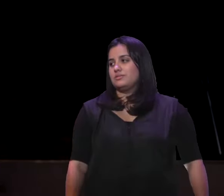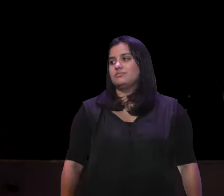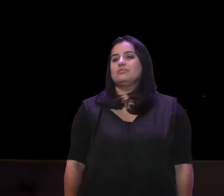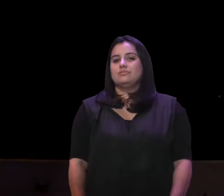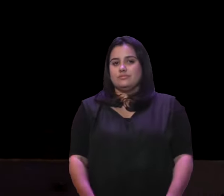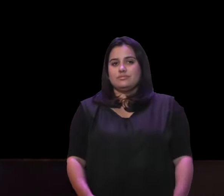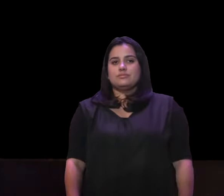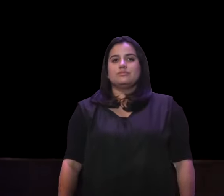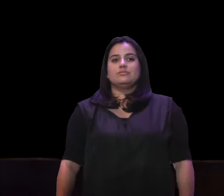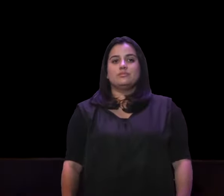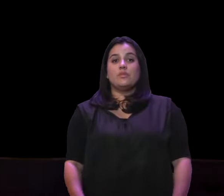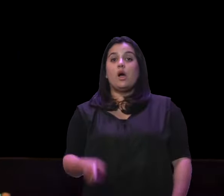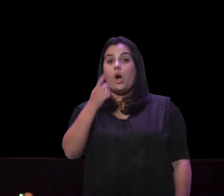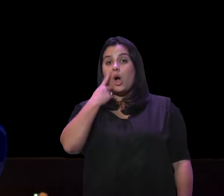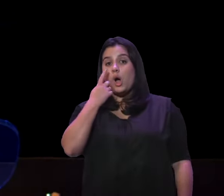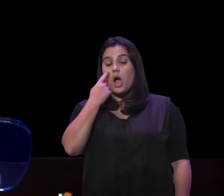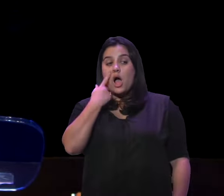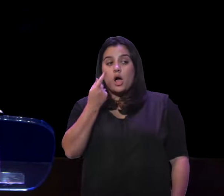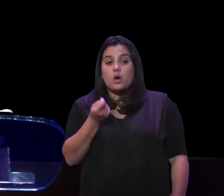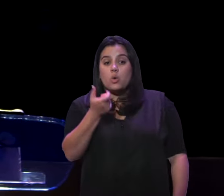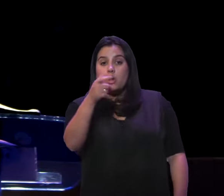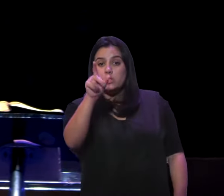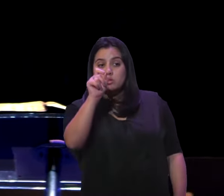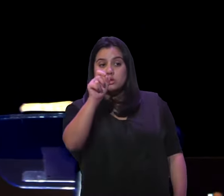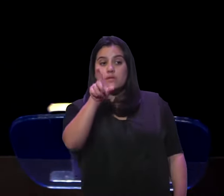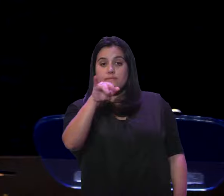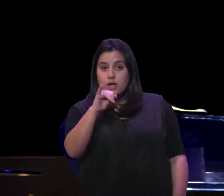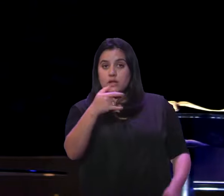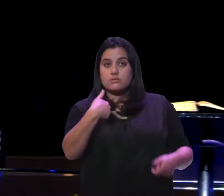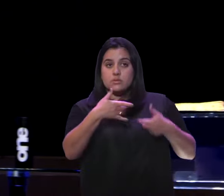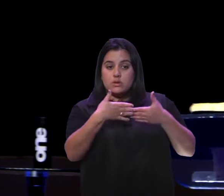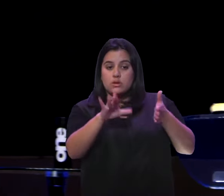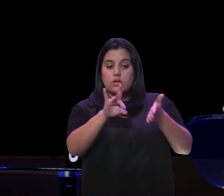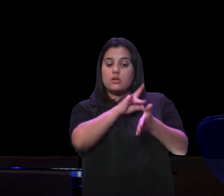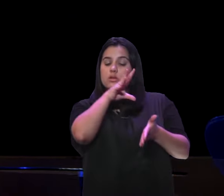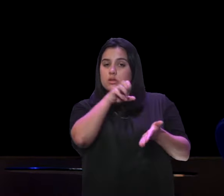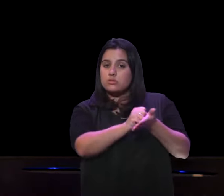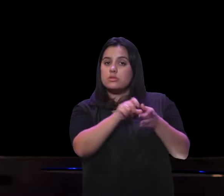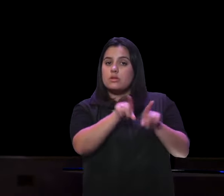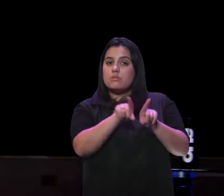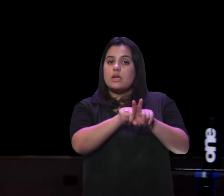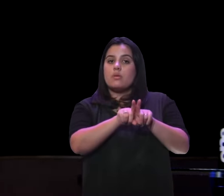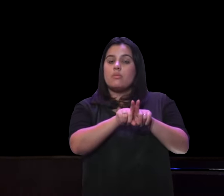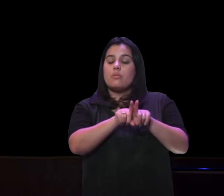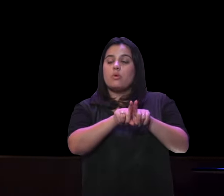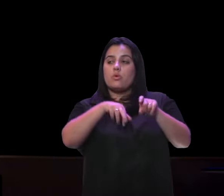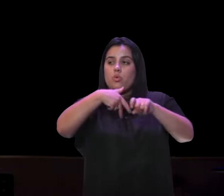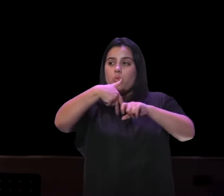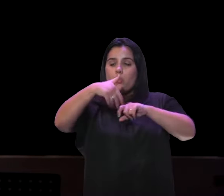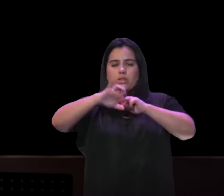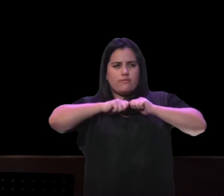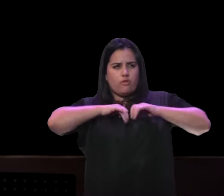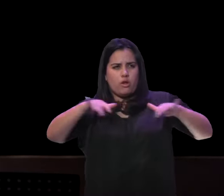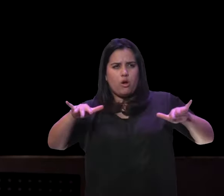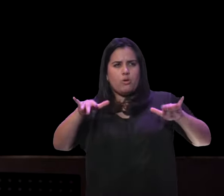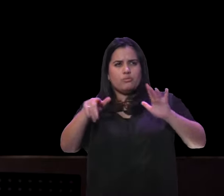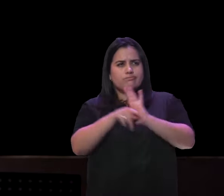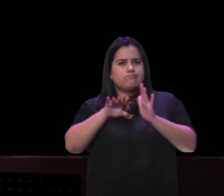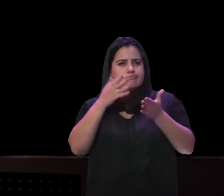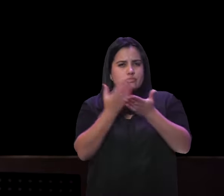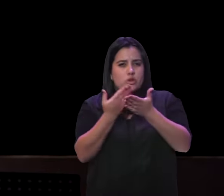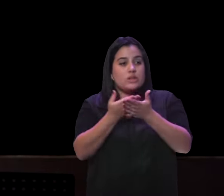É isso aí. Em breve nós vamos lançar as inscrições da One Flow School, tá? Se você